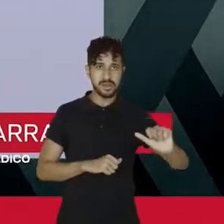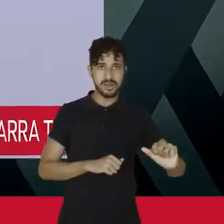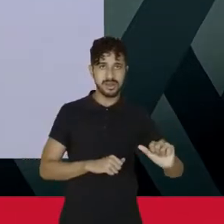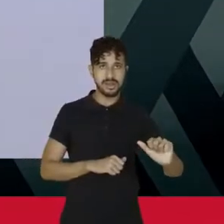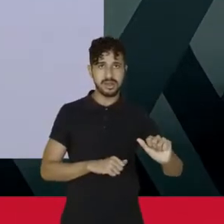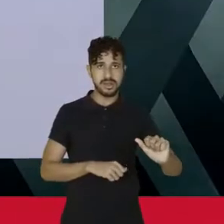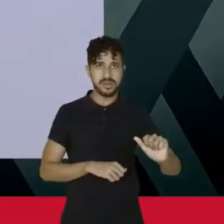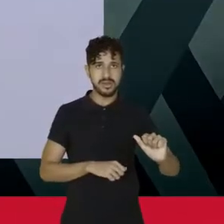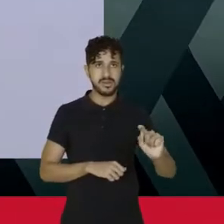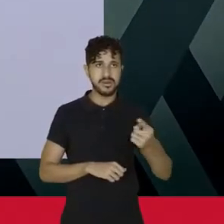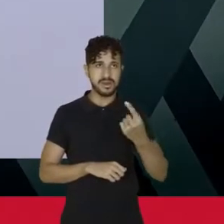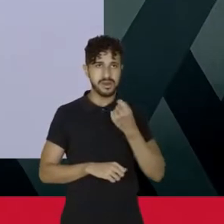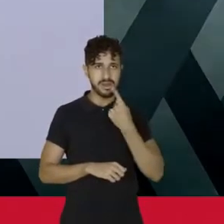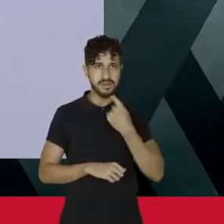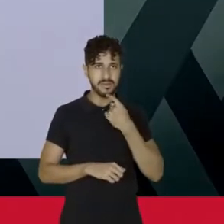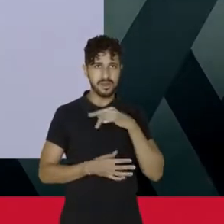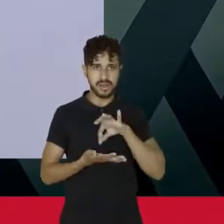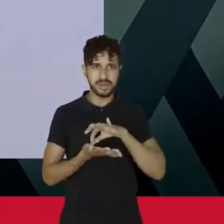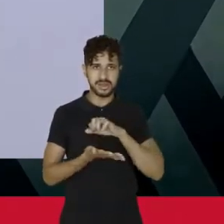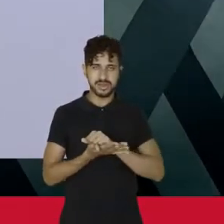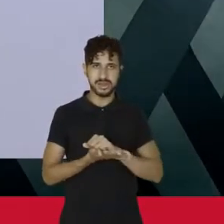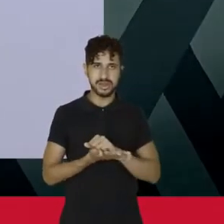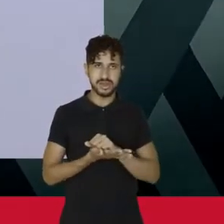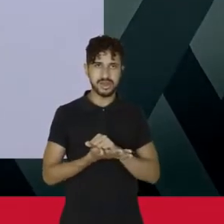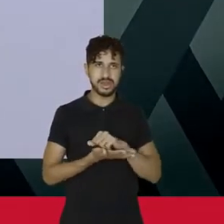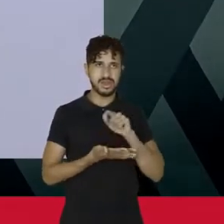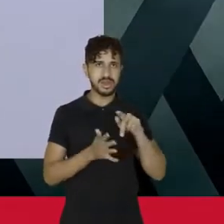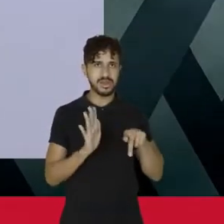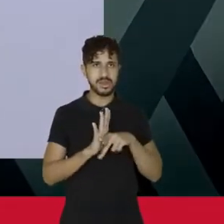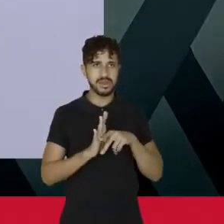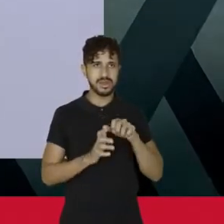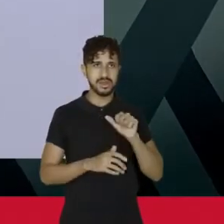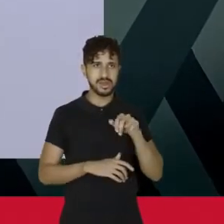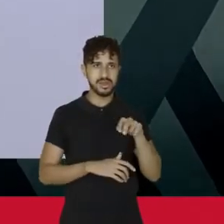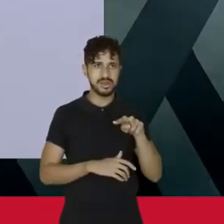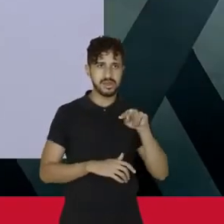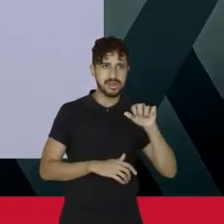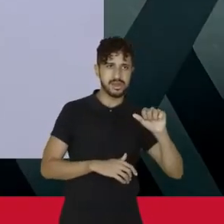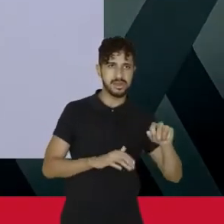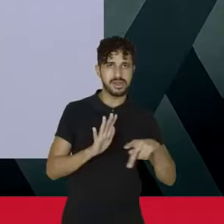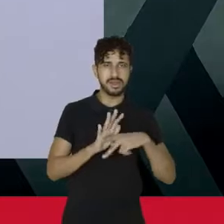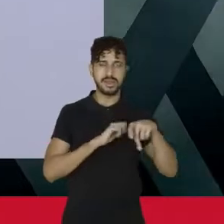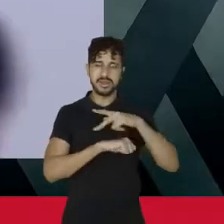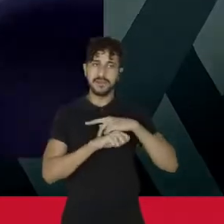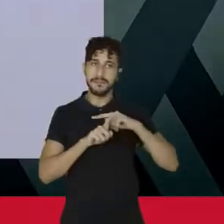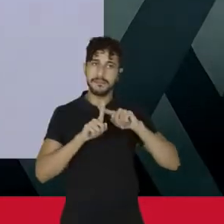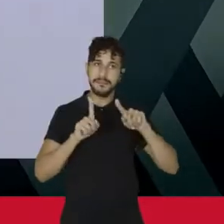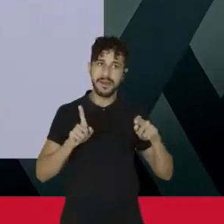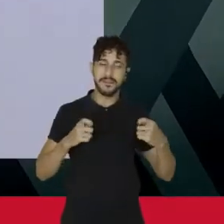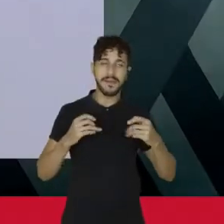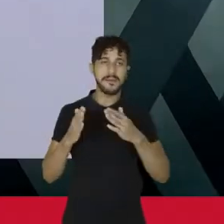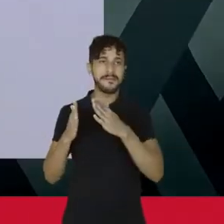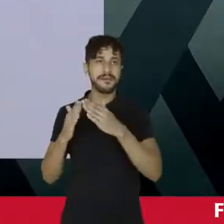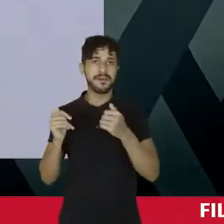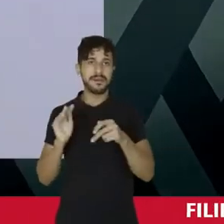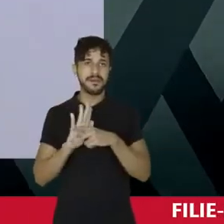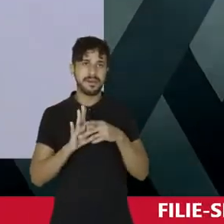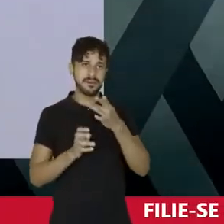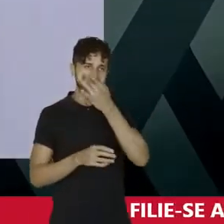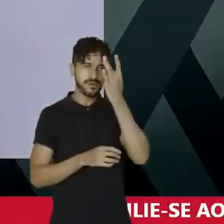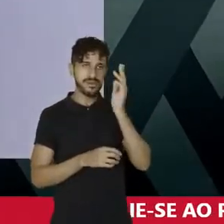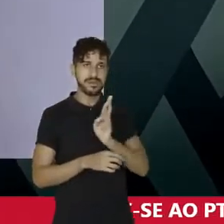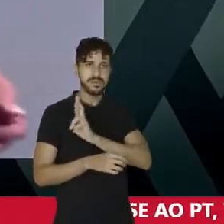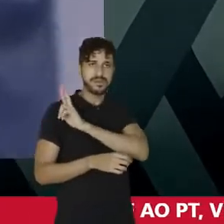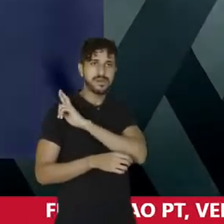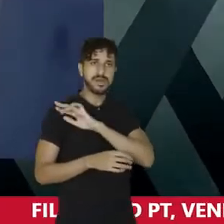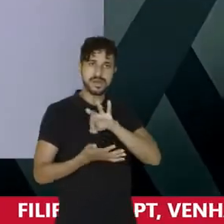um medicamento registrado é a agência reguladora daquele país mais desde que solicitado pelo detentor